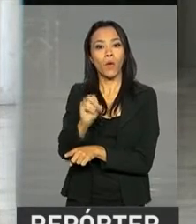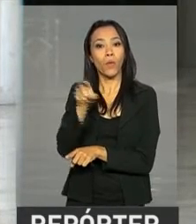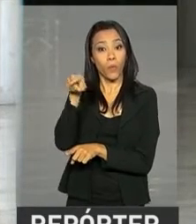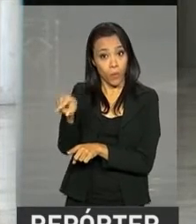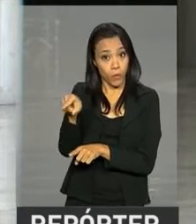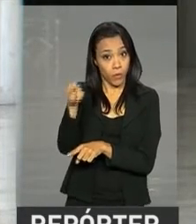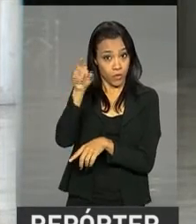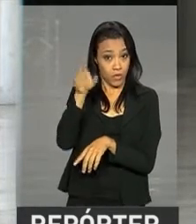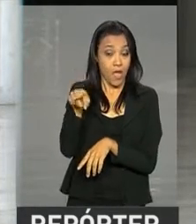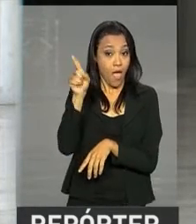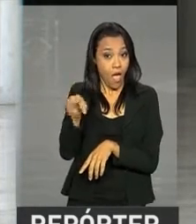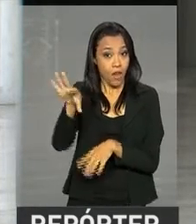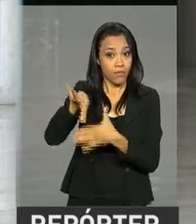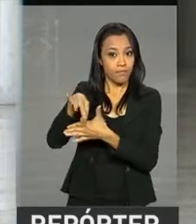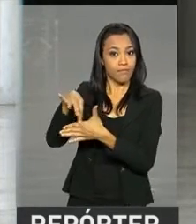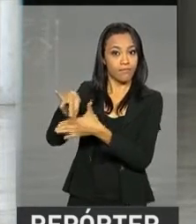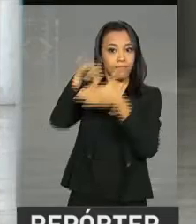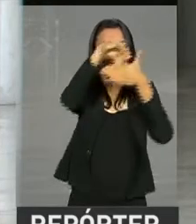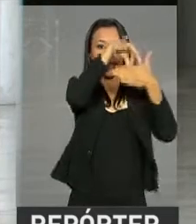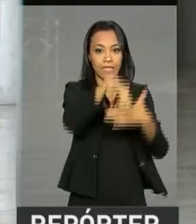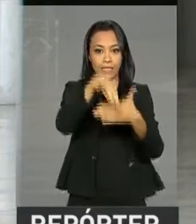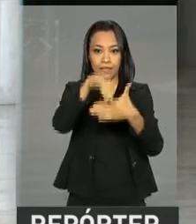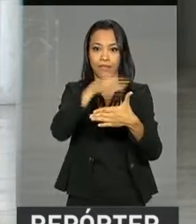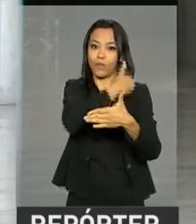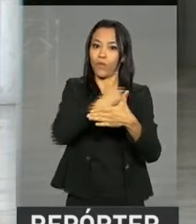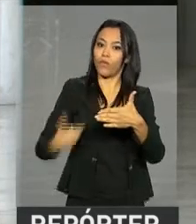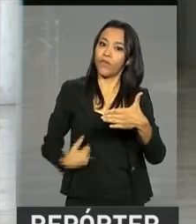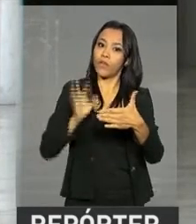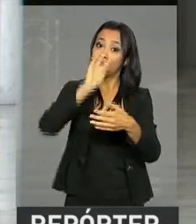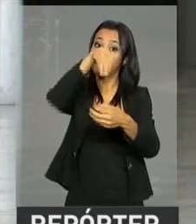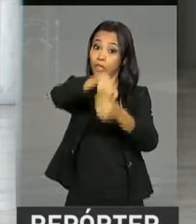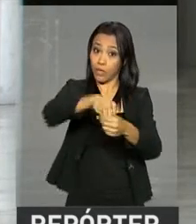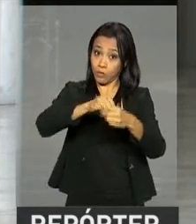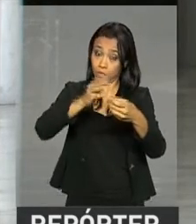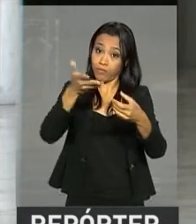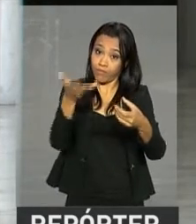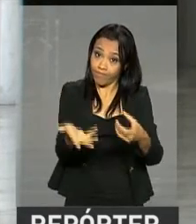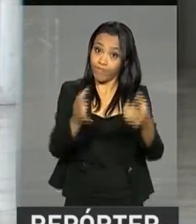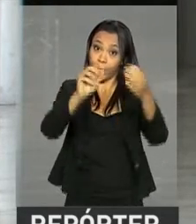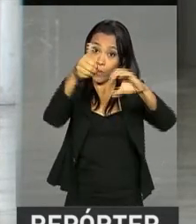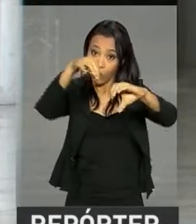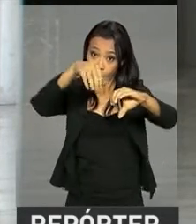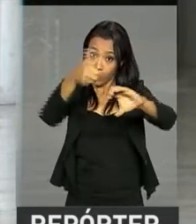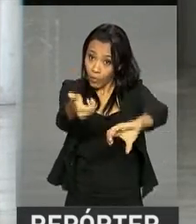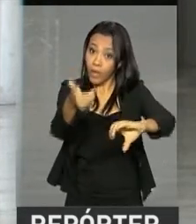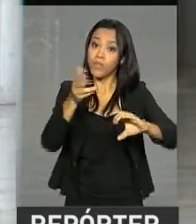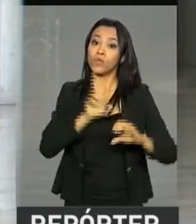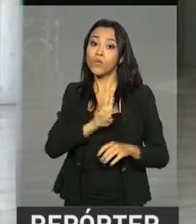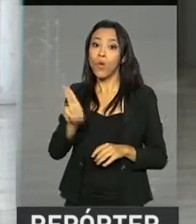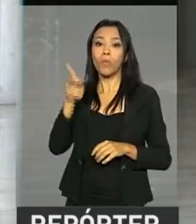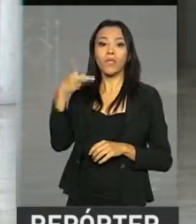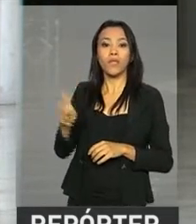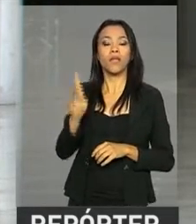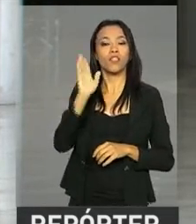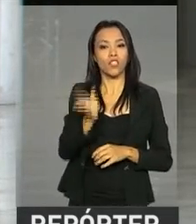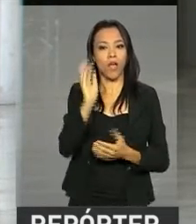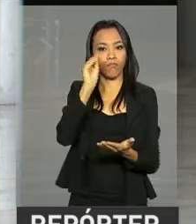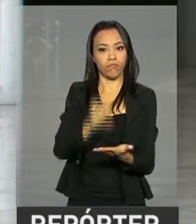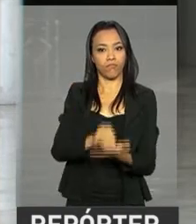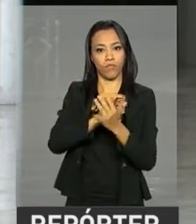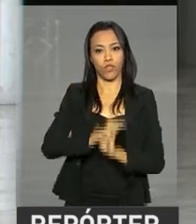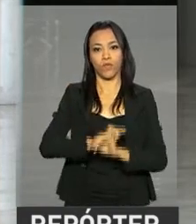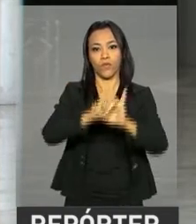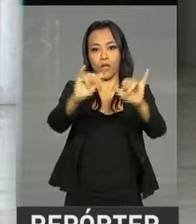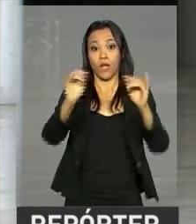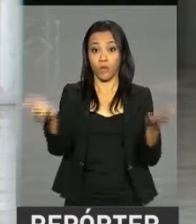para a função de líder do governo no Congresso Nacional. O nome, a indicação de Romero Jucá, foi publicada no Diário Oficial da